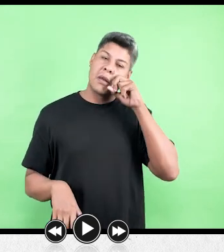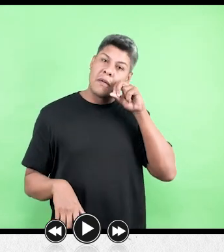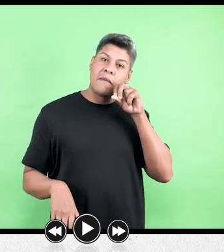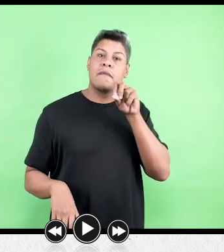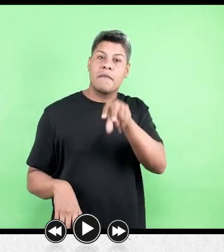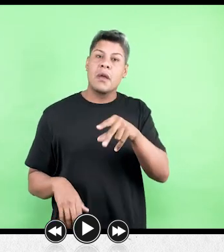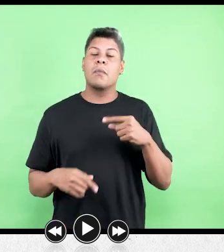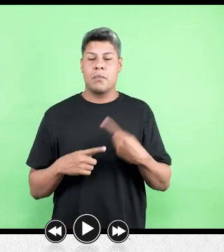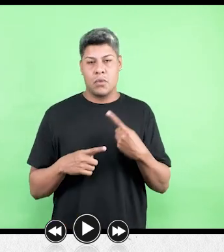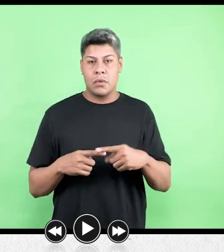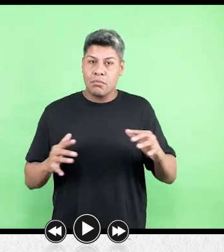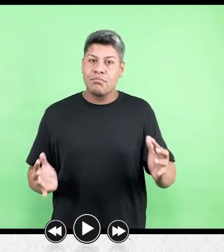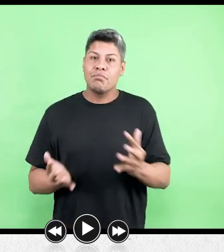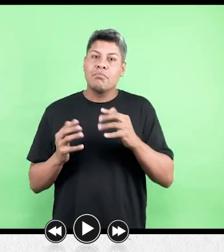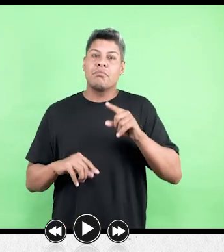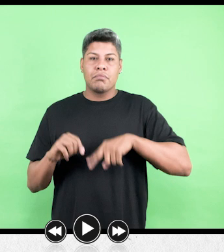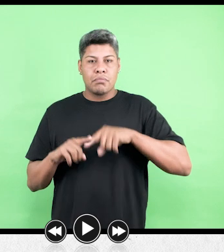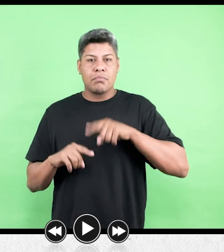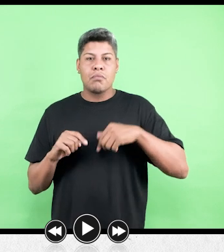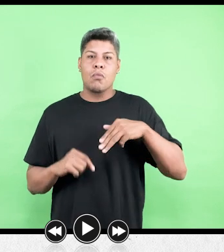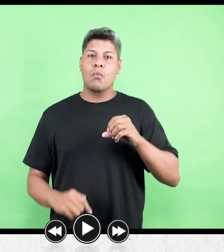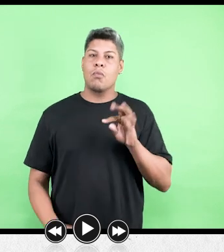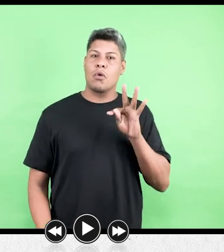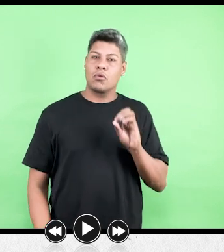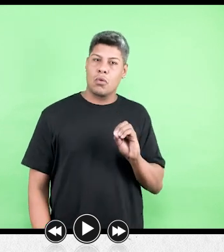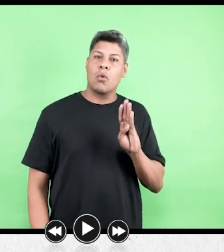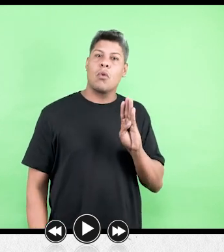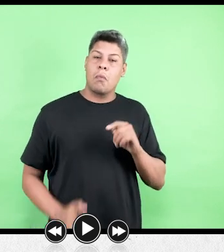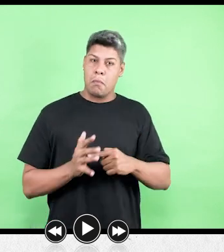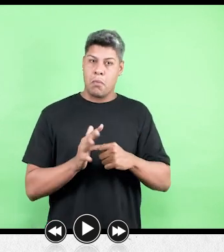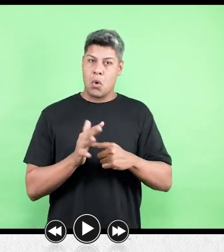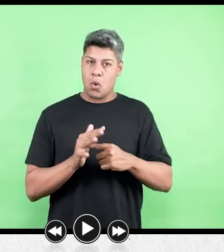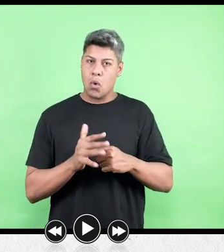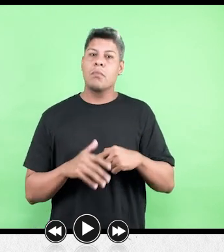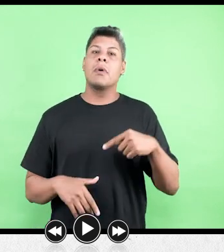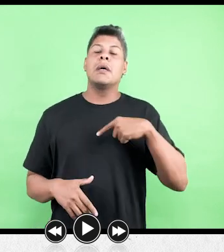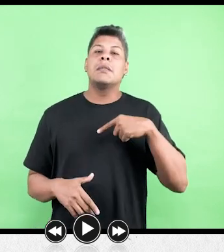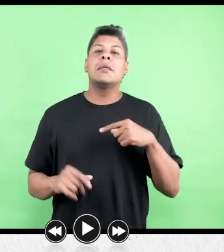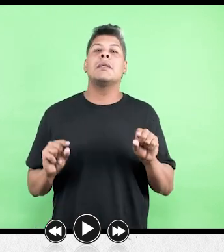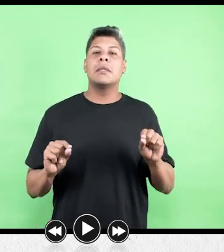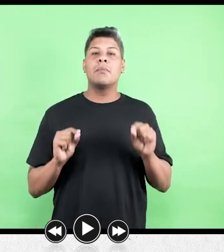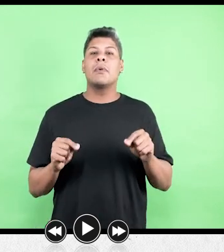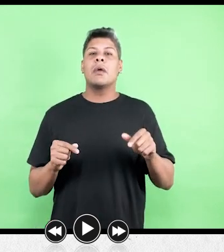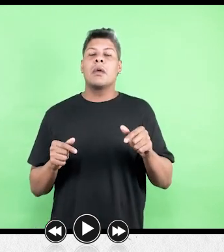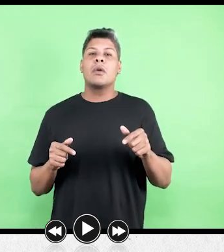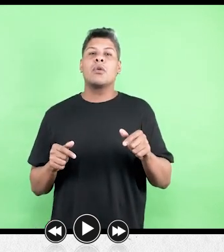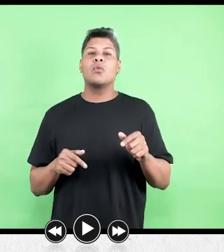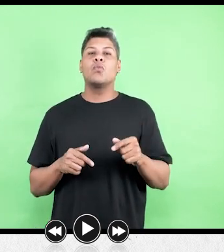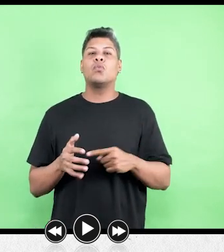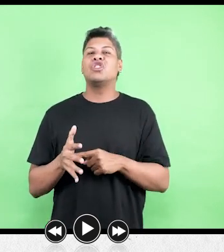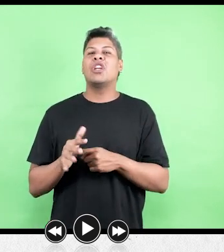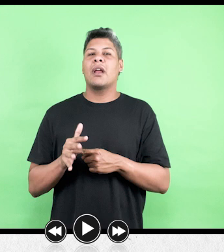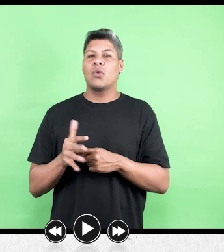verificar, porque ela que vai alimentar os conjuntos motor-bomba, e se existe também algum tipo de dispositivo móvel, né, algum gerador,